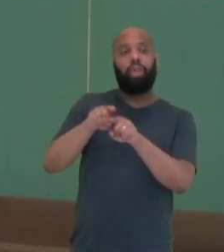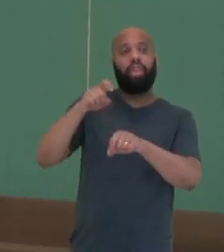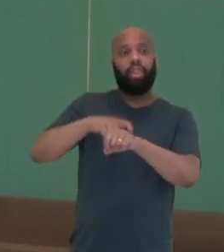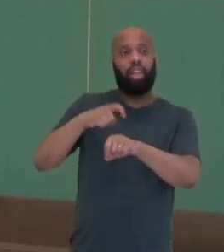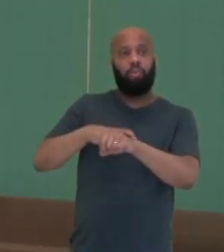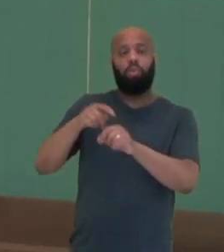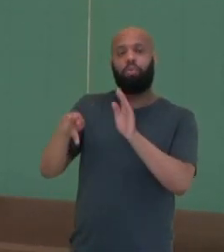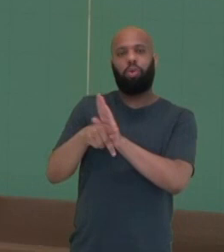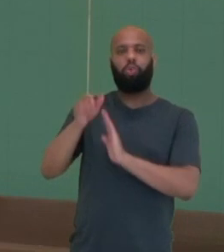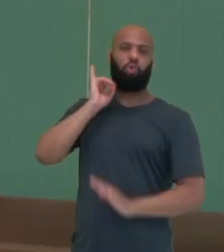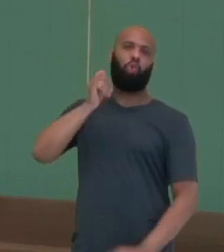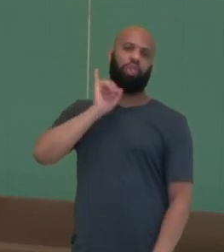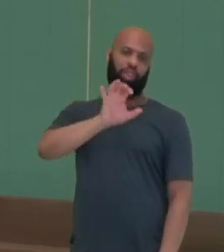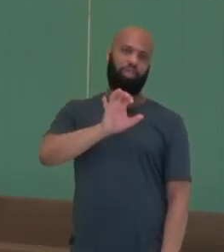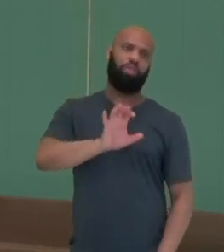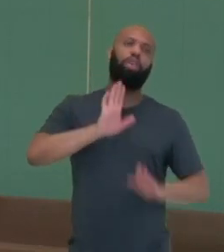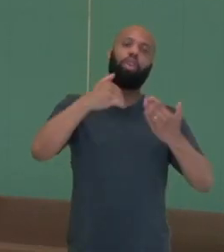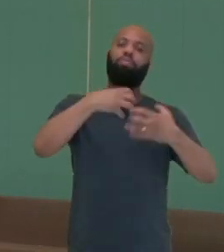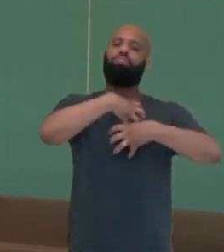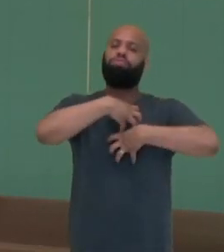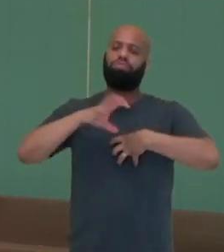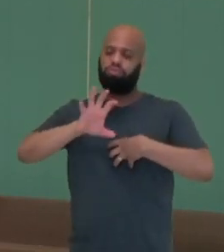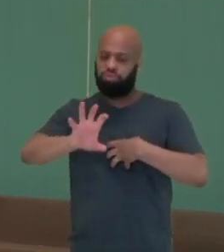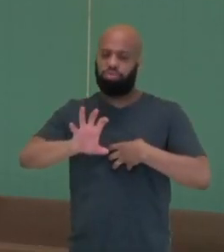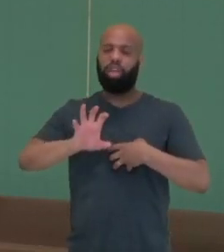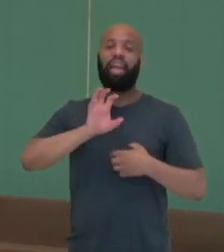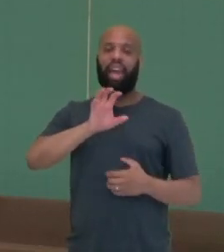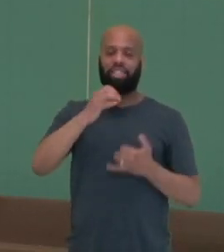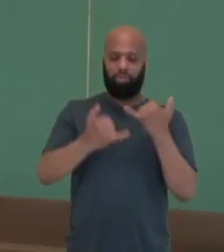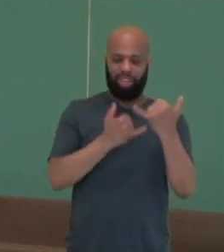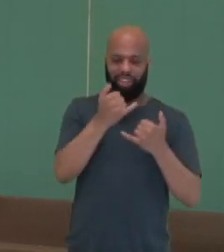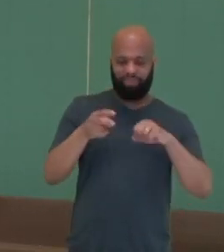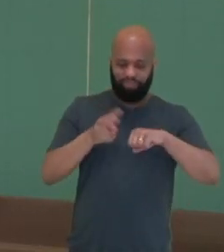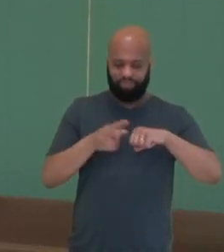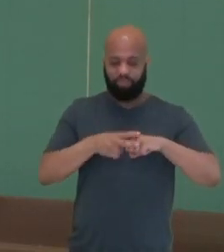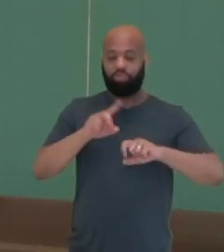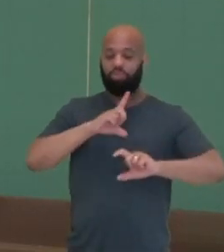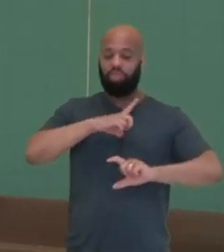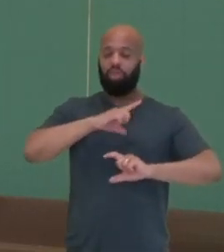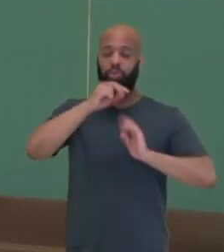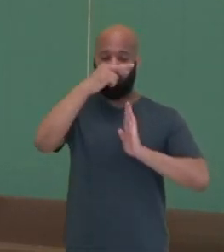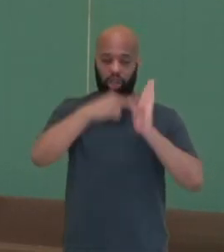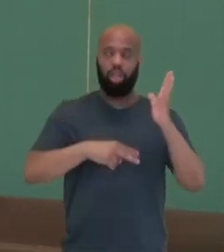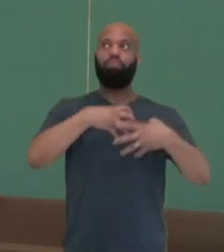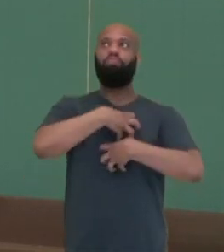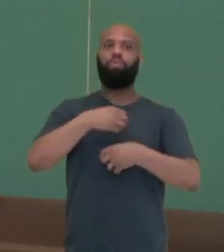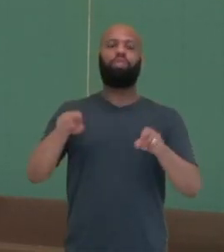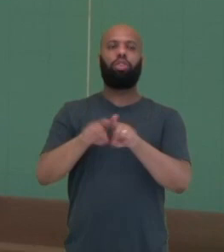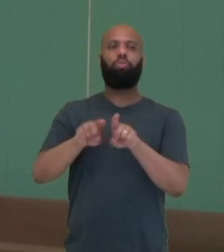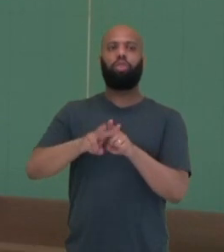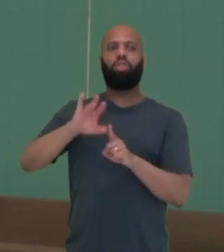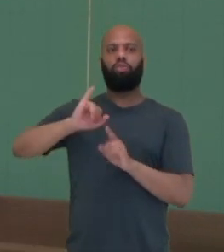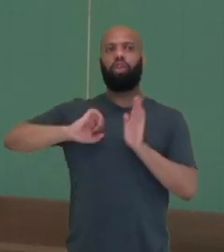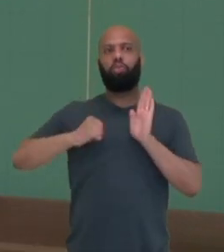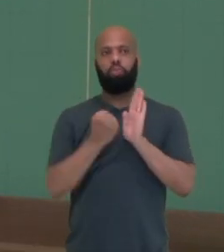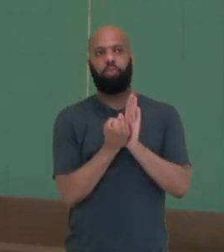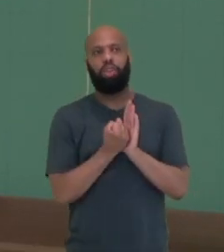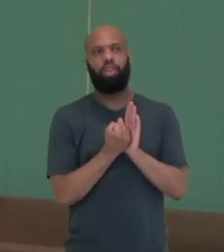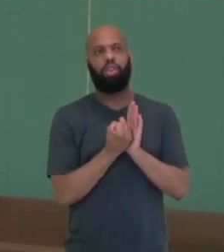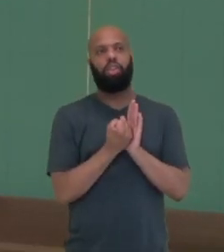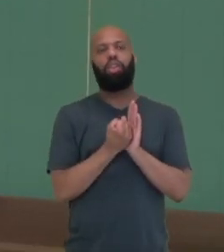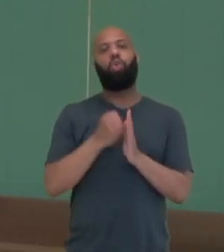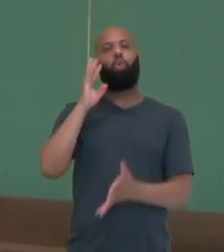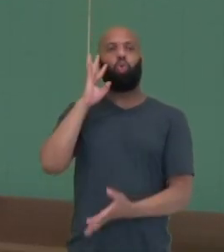da enunciação. De certa forma, esse jogo precisa ser sentido pelo leitor e precisa marcado pelo menos